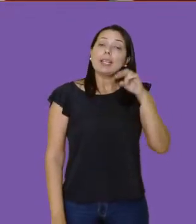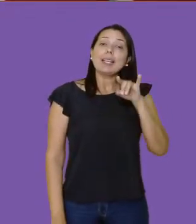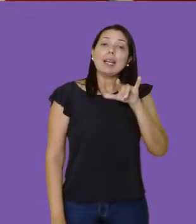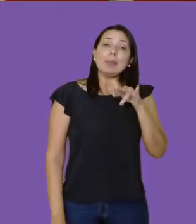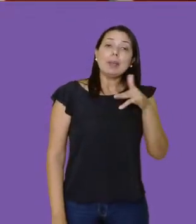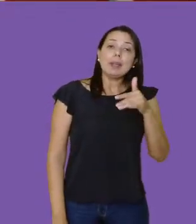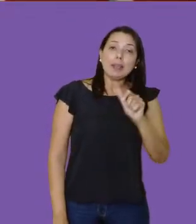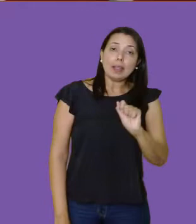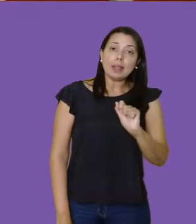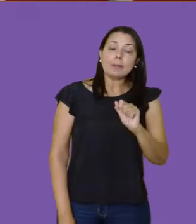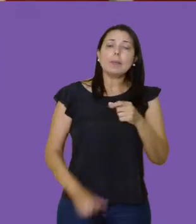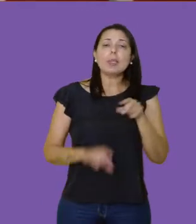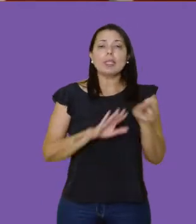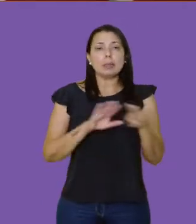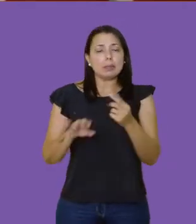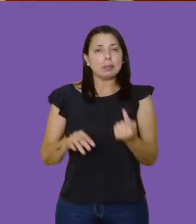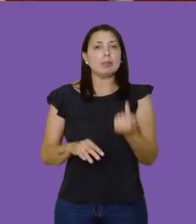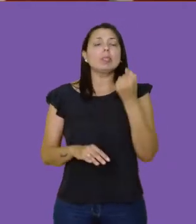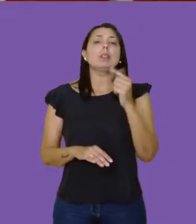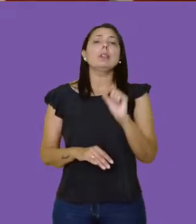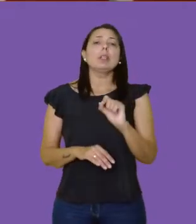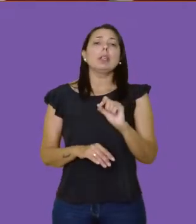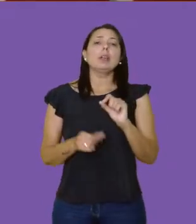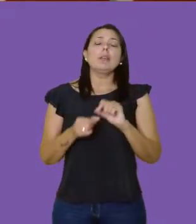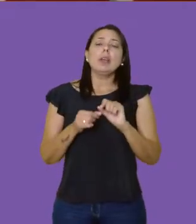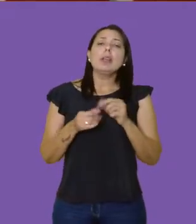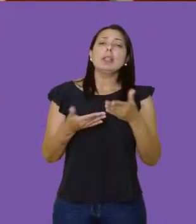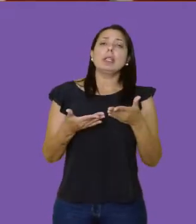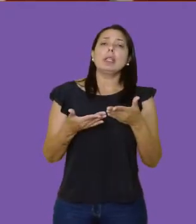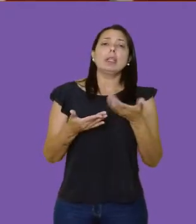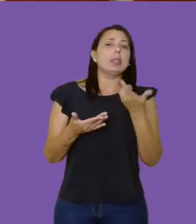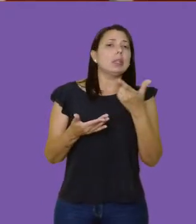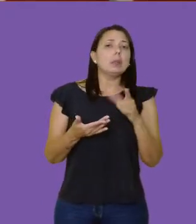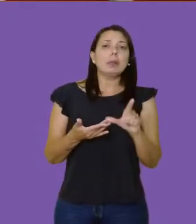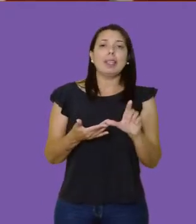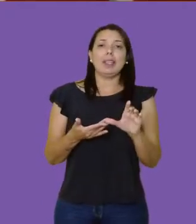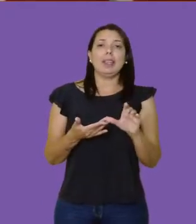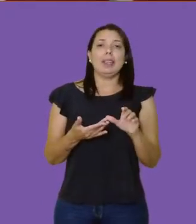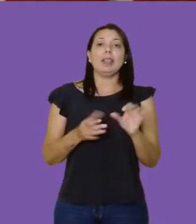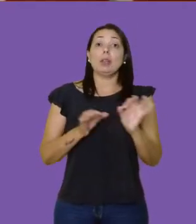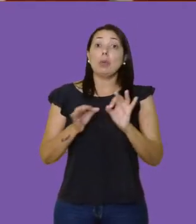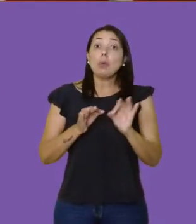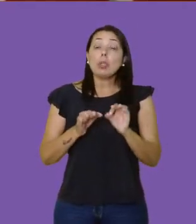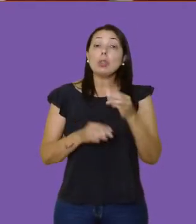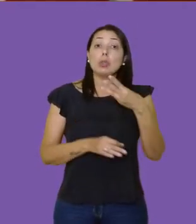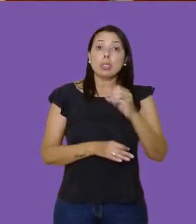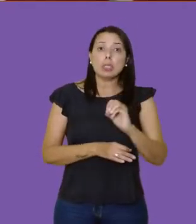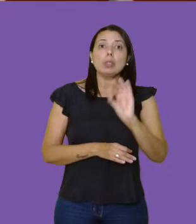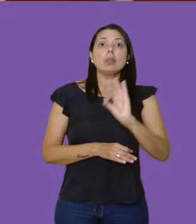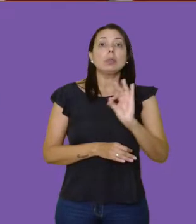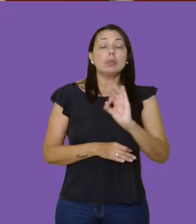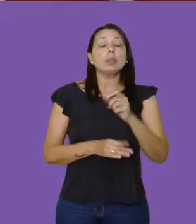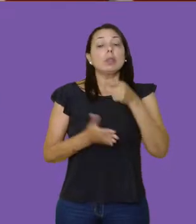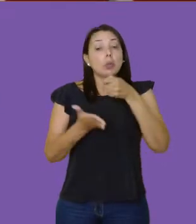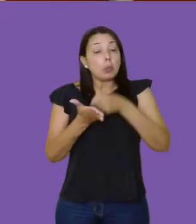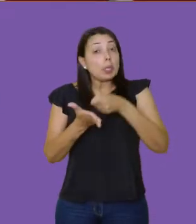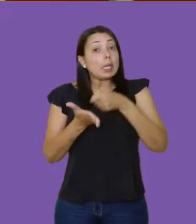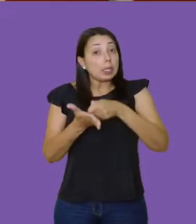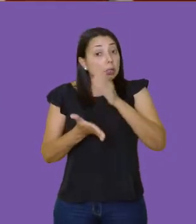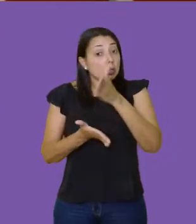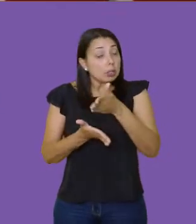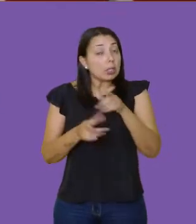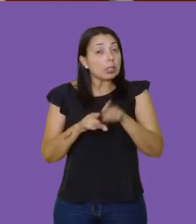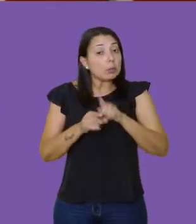retrasada que a gente fez fazendo uma mobilização, que a gente não quer que mexa nos 30%. Não é isso? Que é a obrigatoriedade, os 30% do